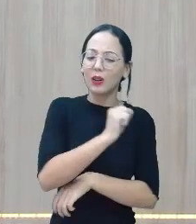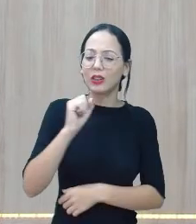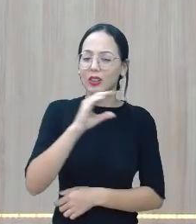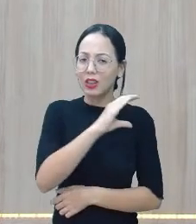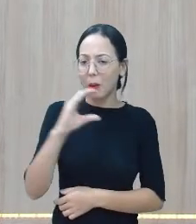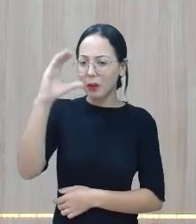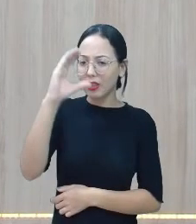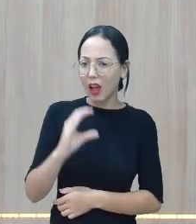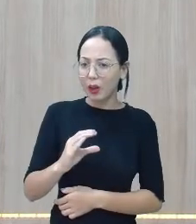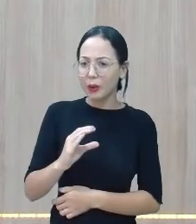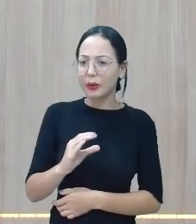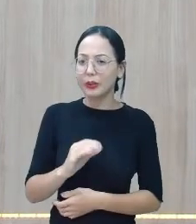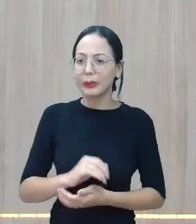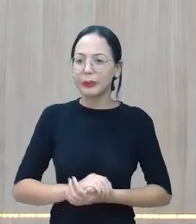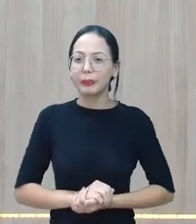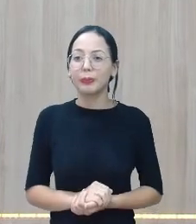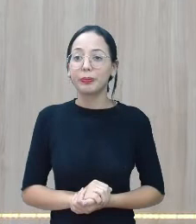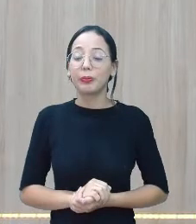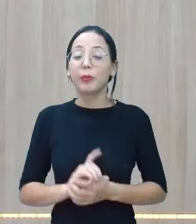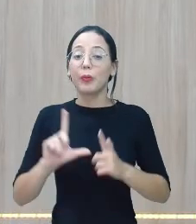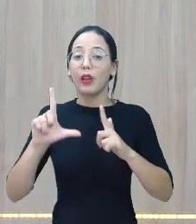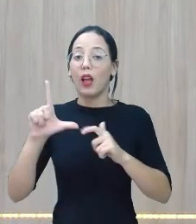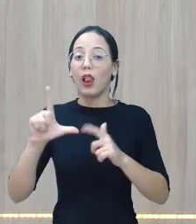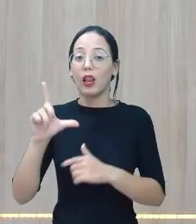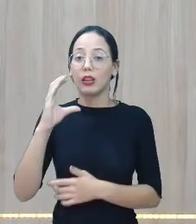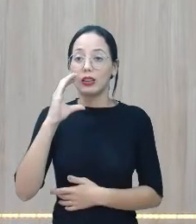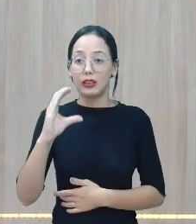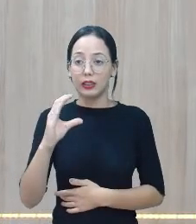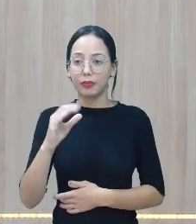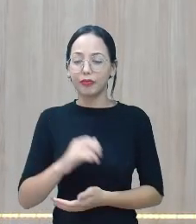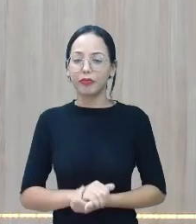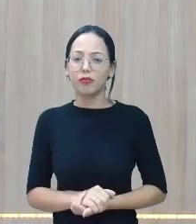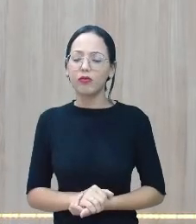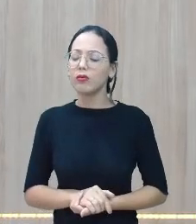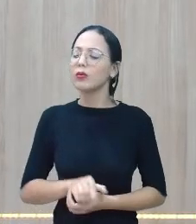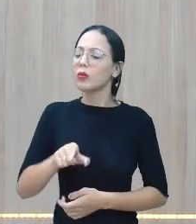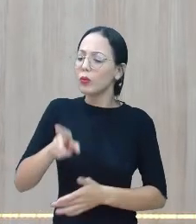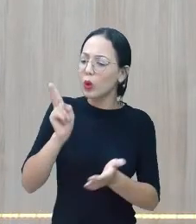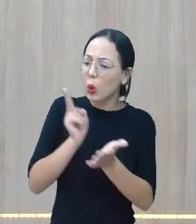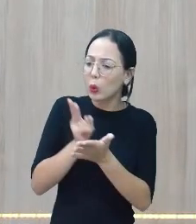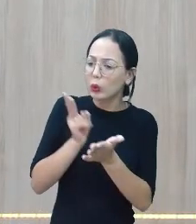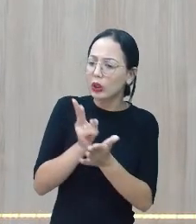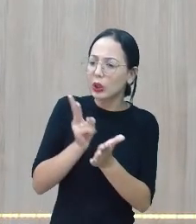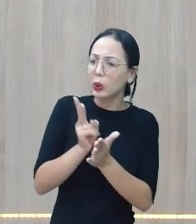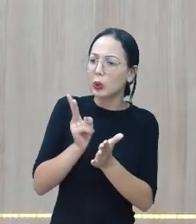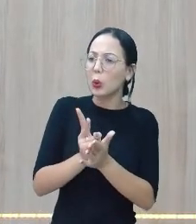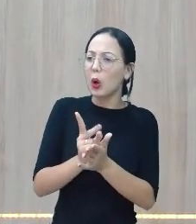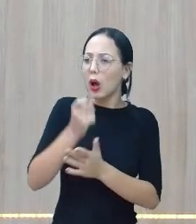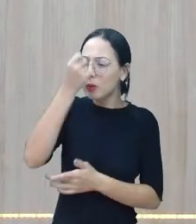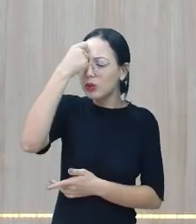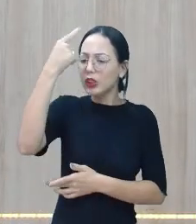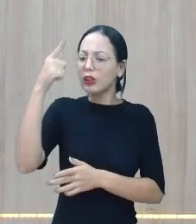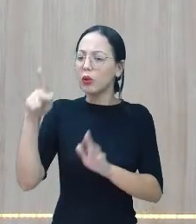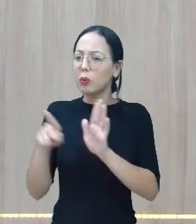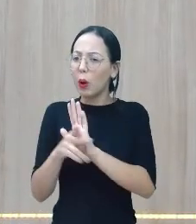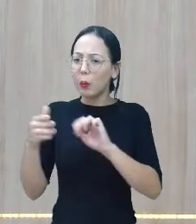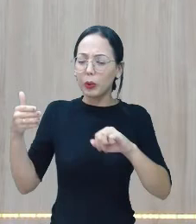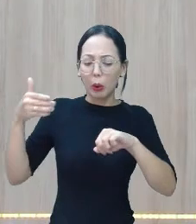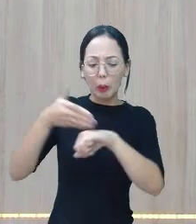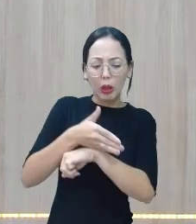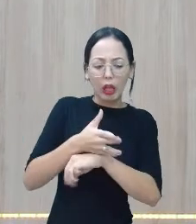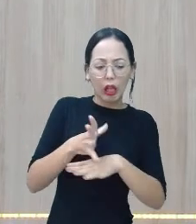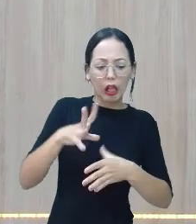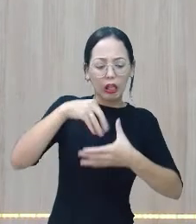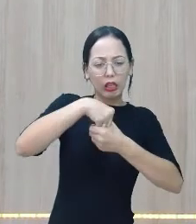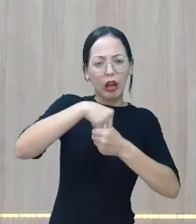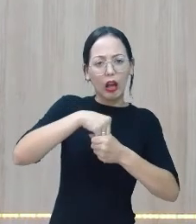seminário? Na letra C, a senhora persiste, Dona Glória, na ideia de meter Bentinho no